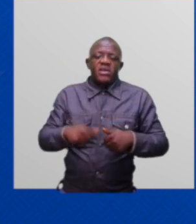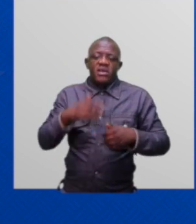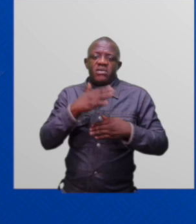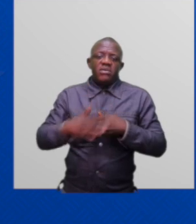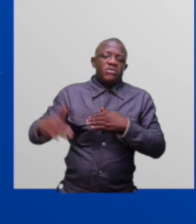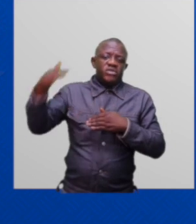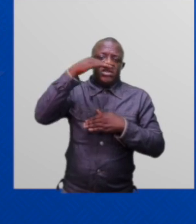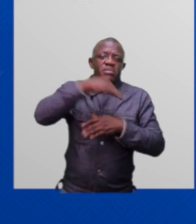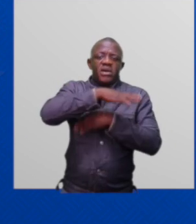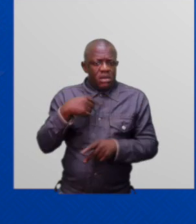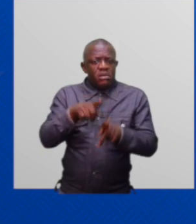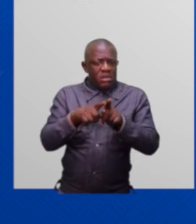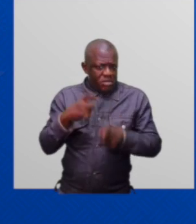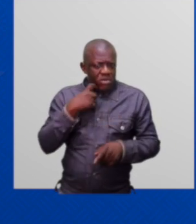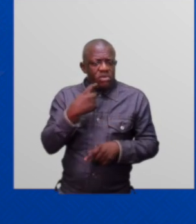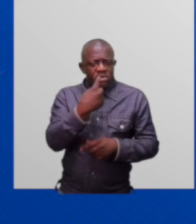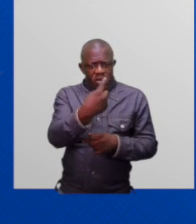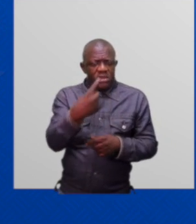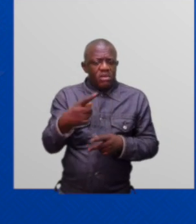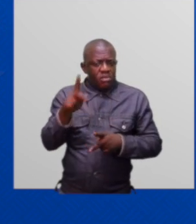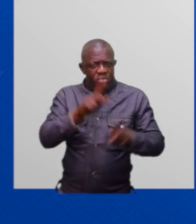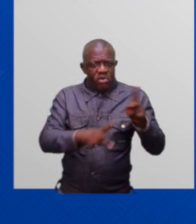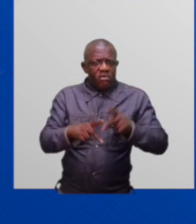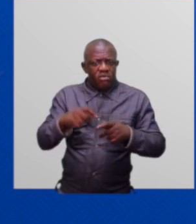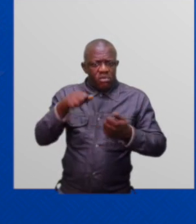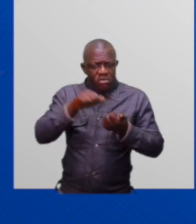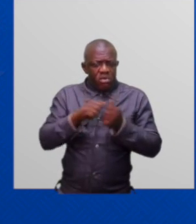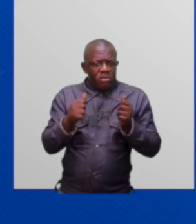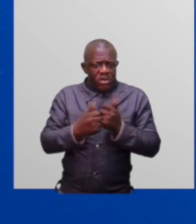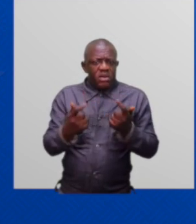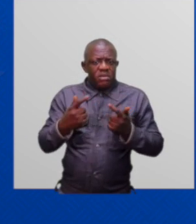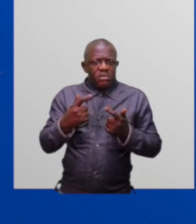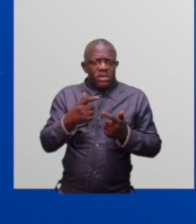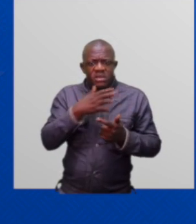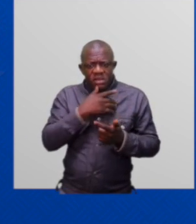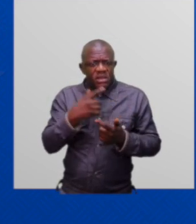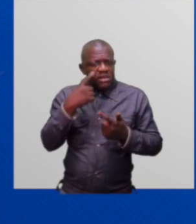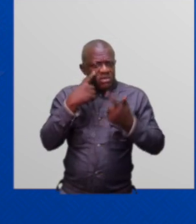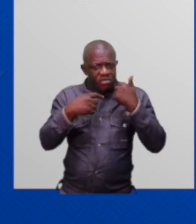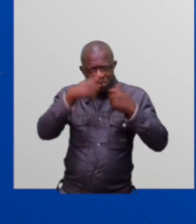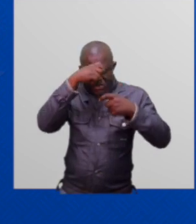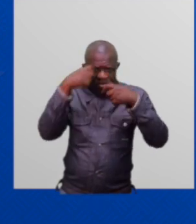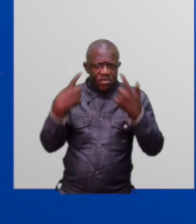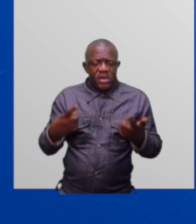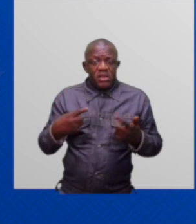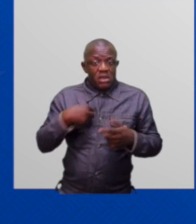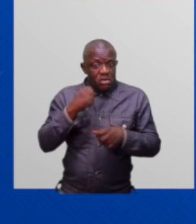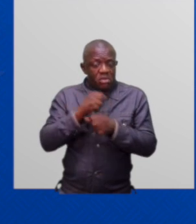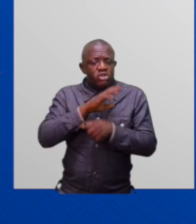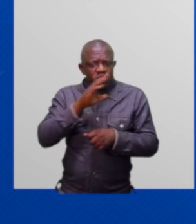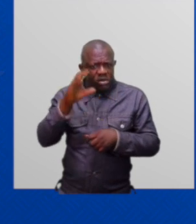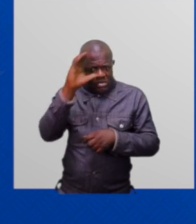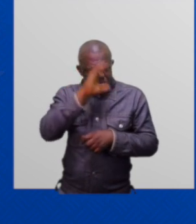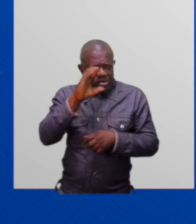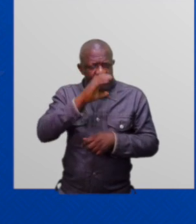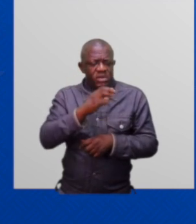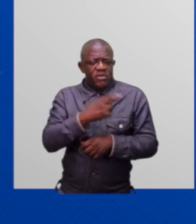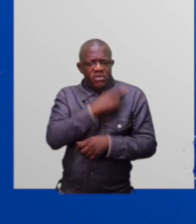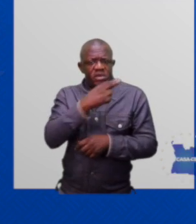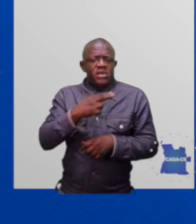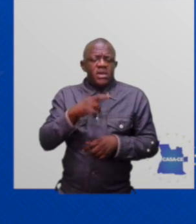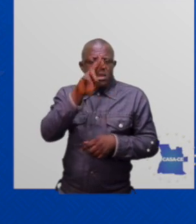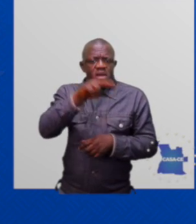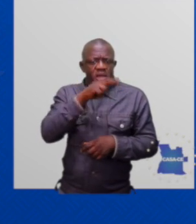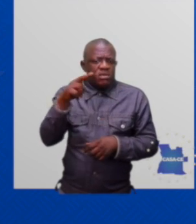decide em Luanda. É para acabar com esse sofrimento que trabalho como investigador e professor na Universidade Católica